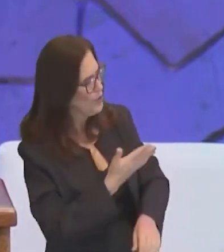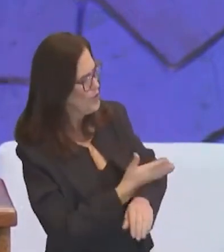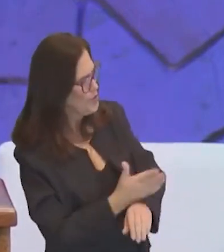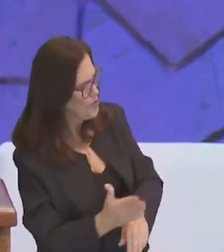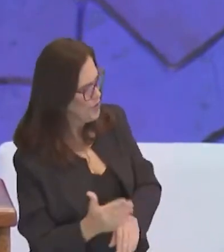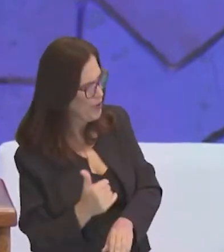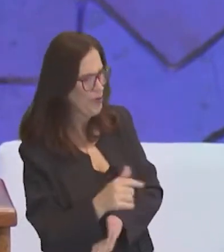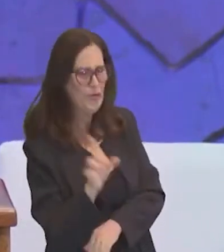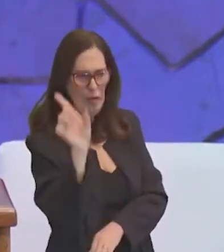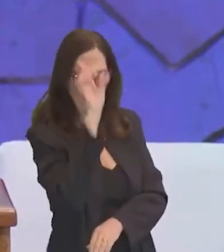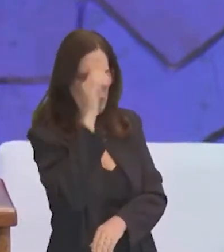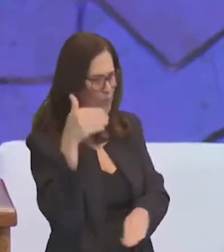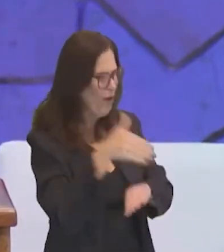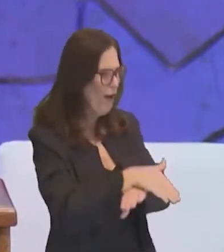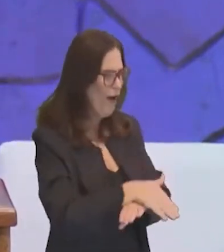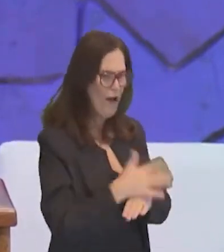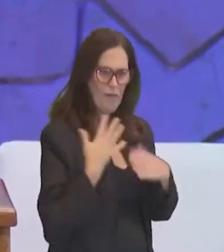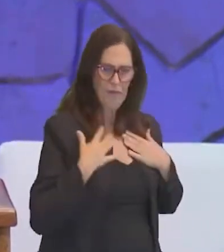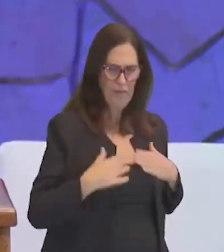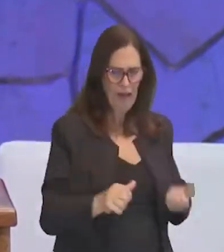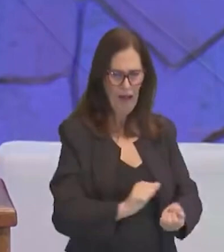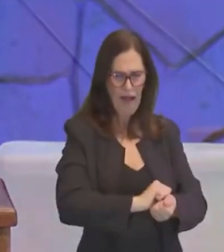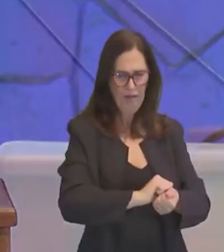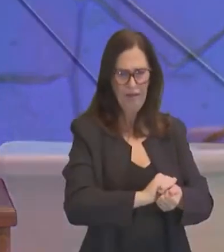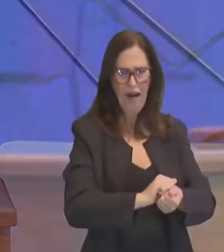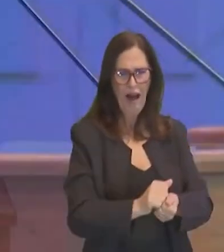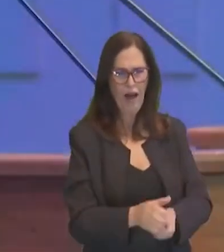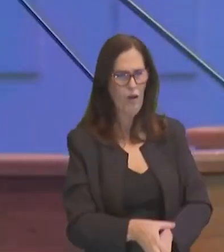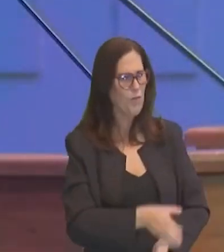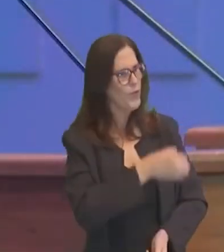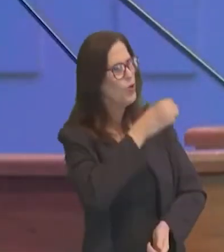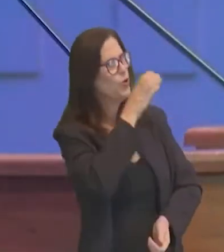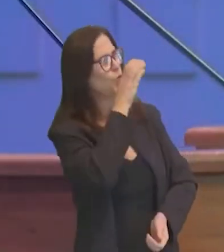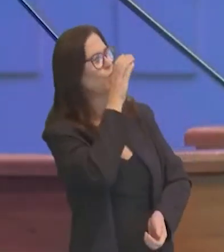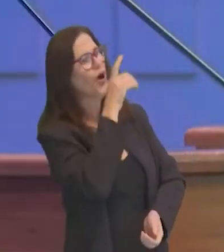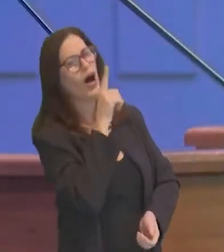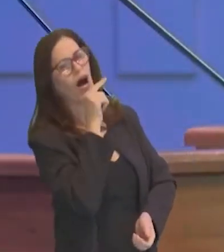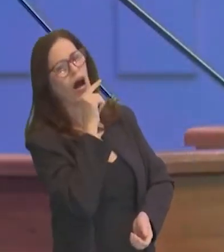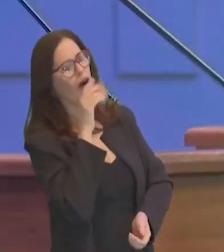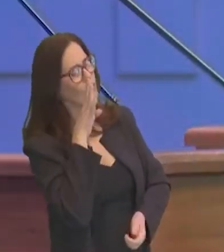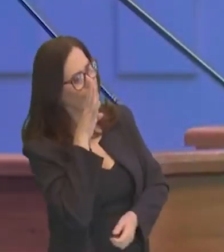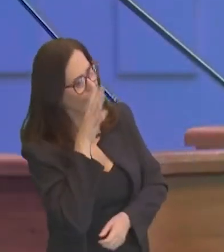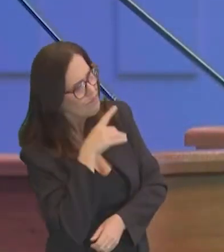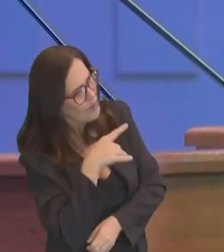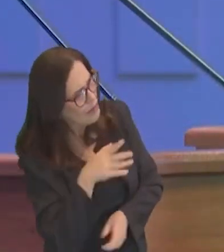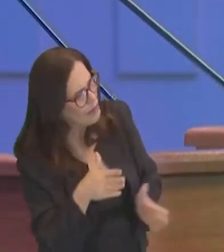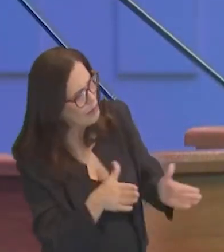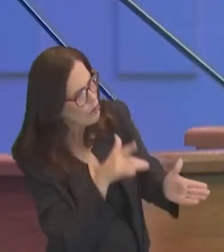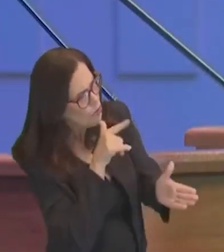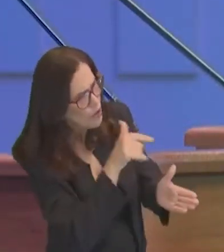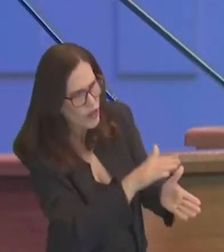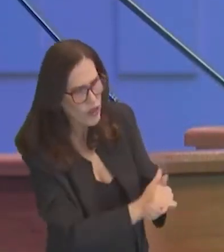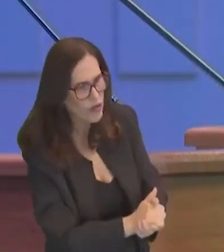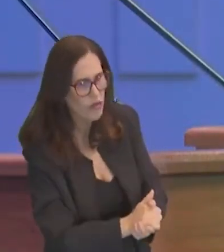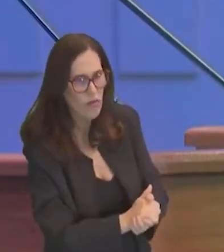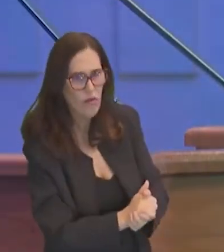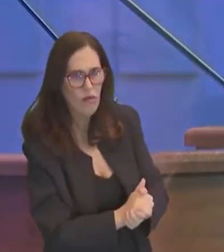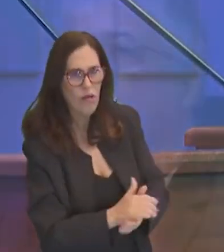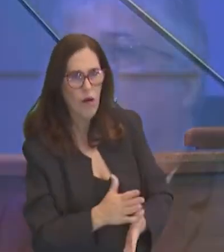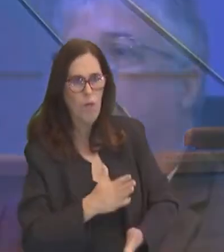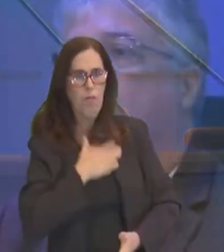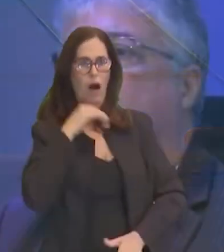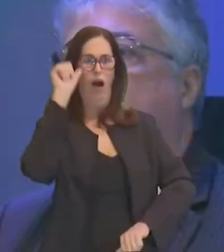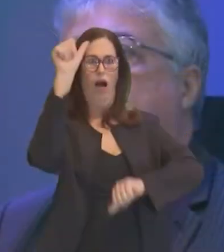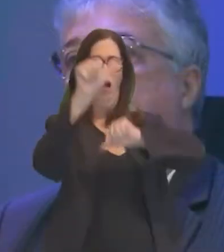sair todos os dias, lavar a sua roupa, pegar água para beber, de contemplar, de repente ser um